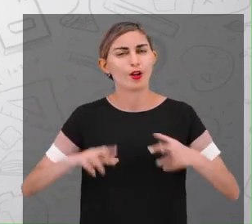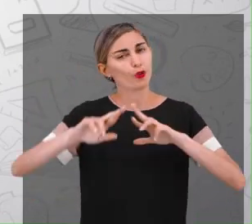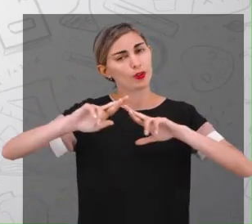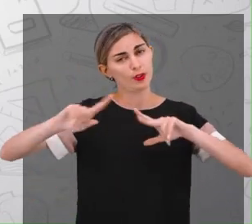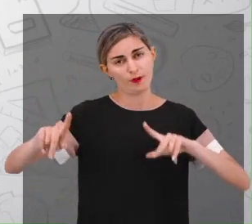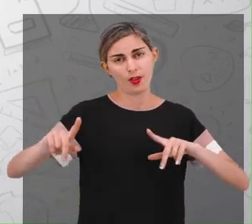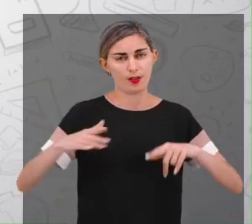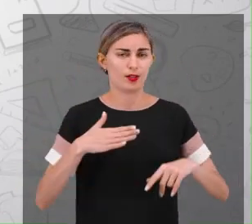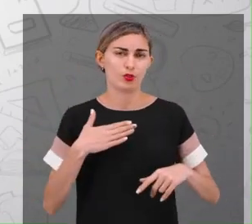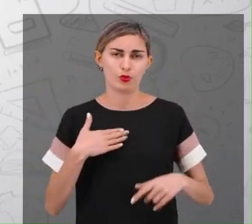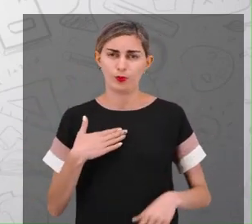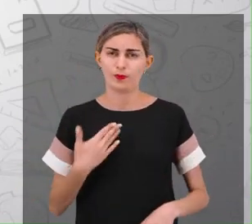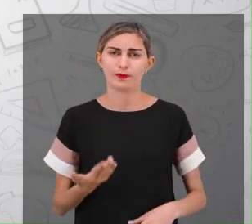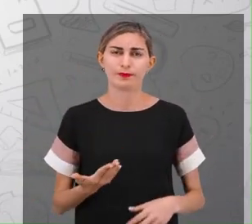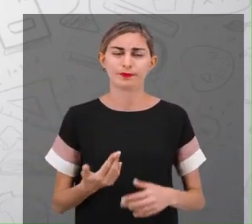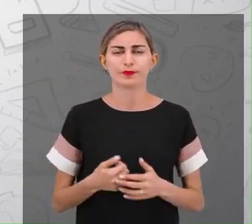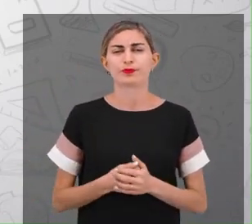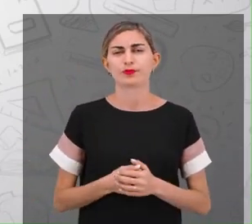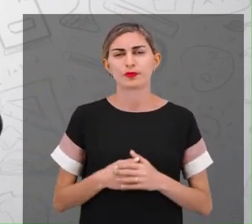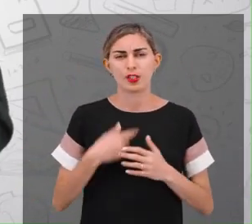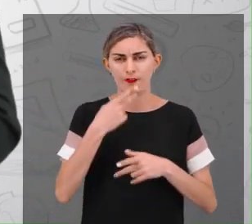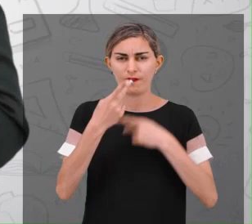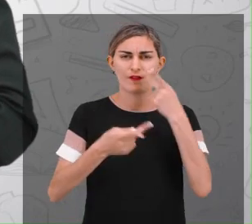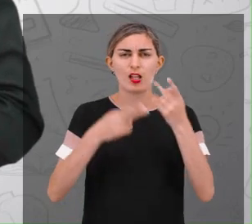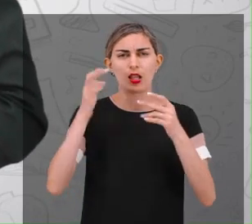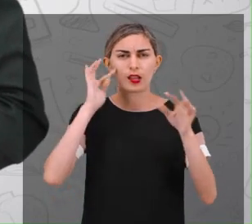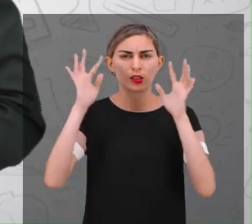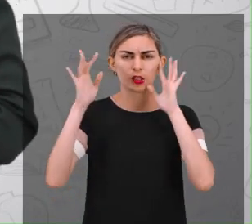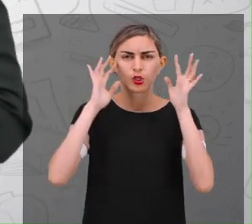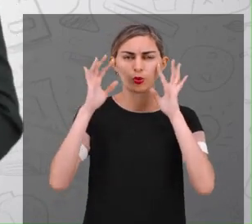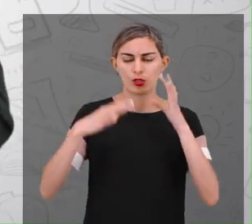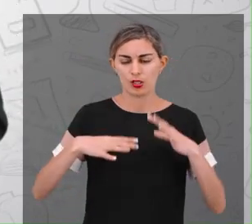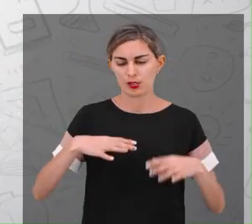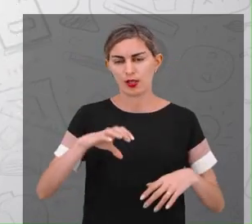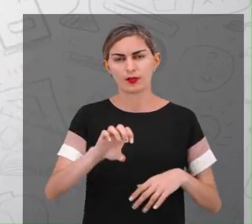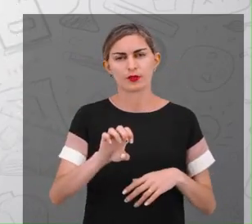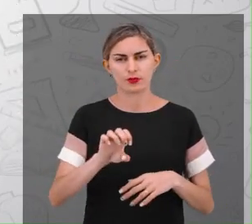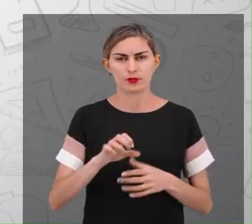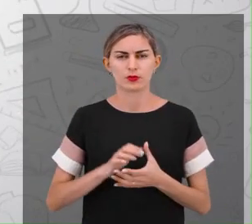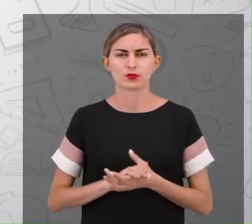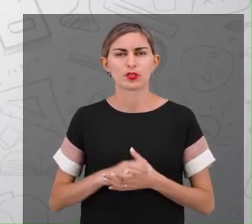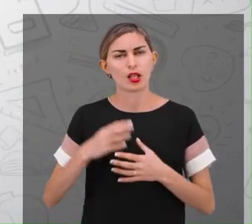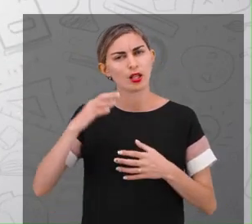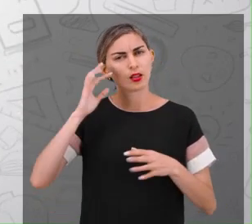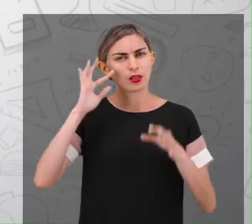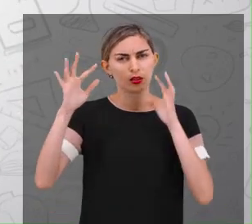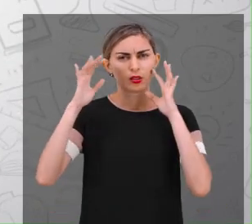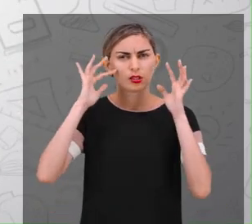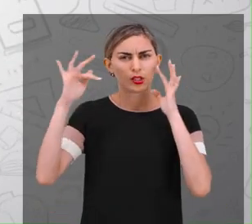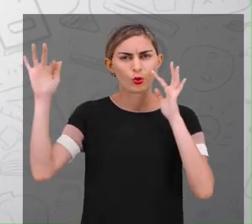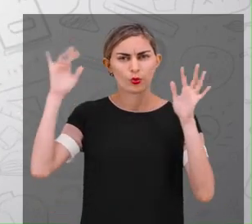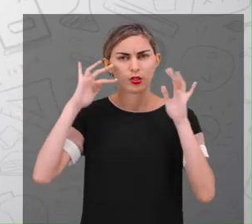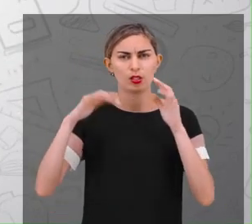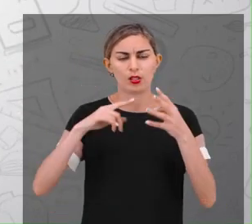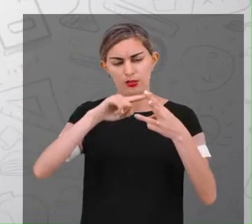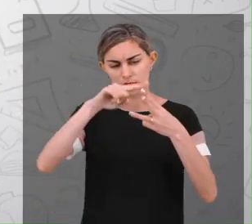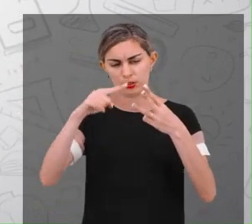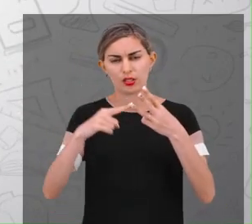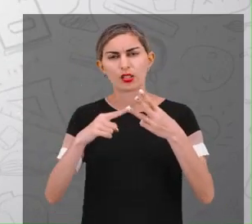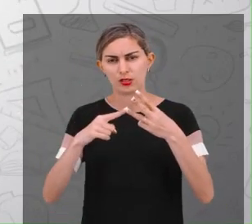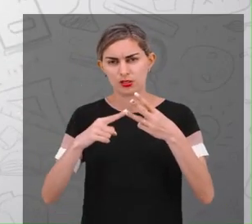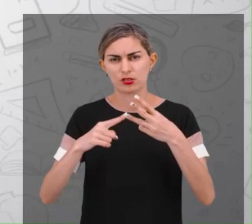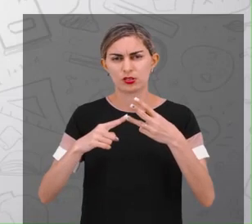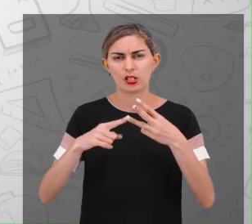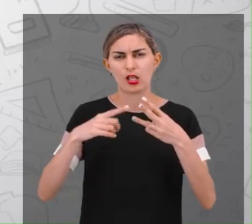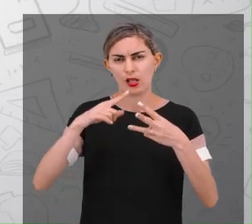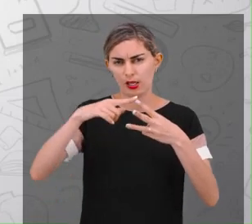diferentes dos seus. Agora vamos falar sobre as teorias éticas. As teorias éticas podem ser divididas em três